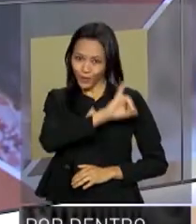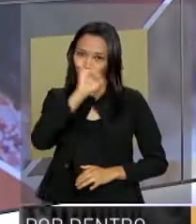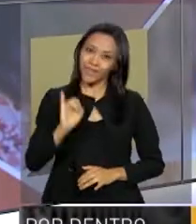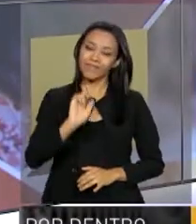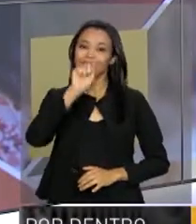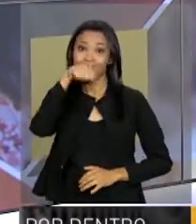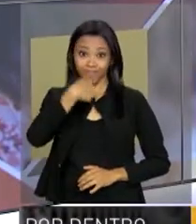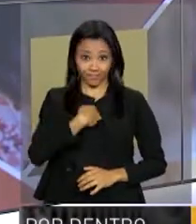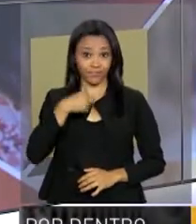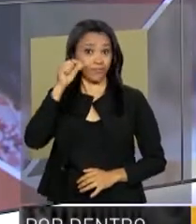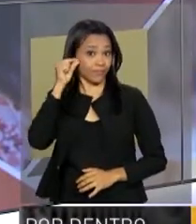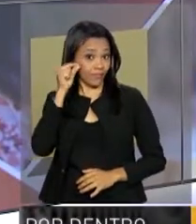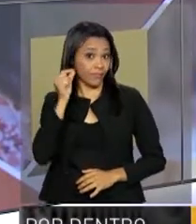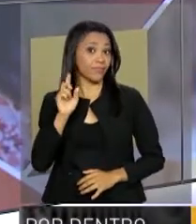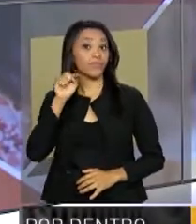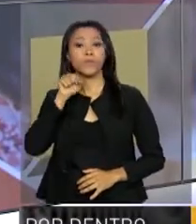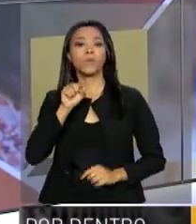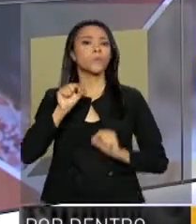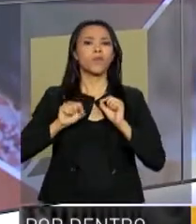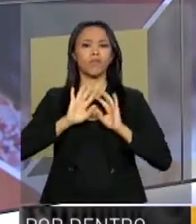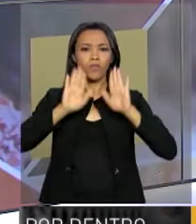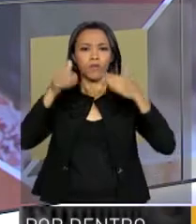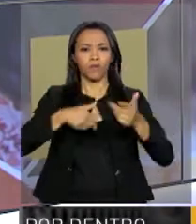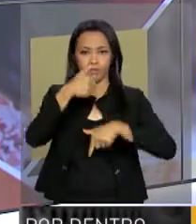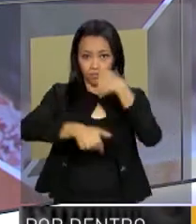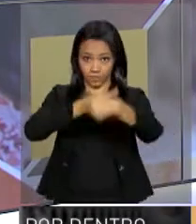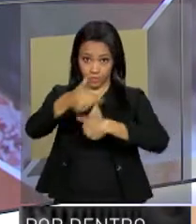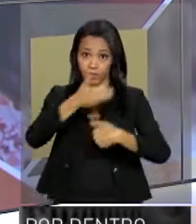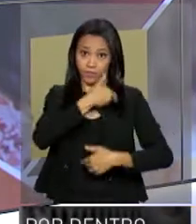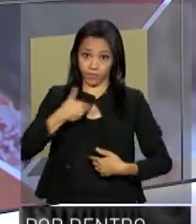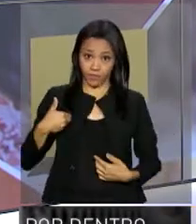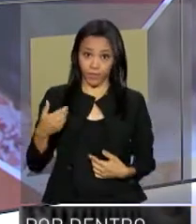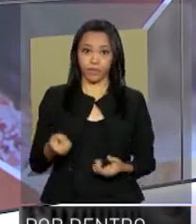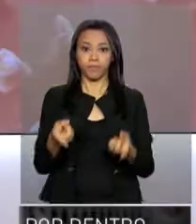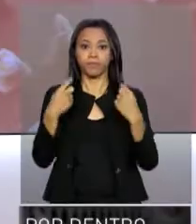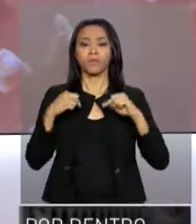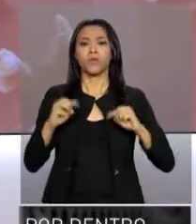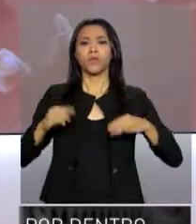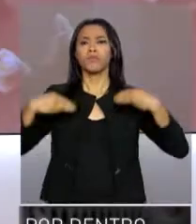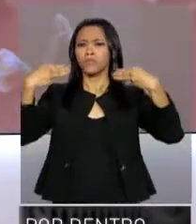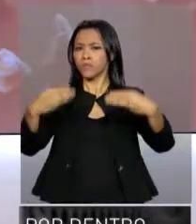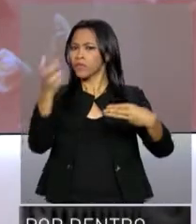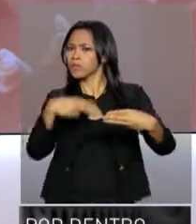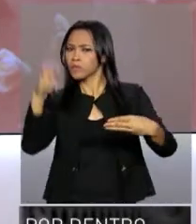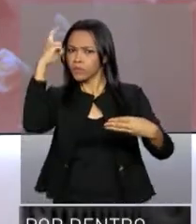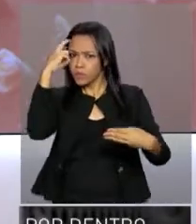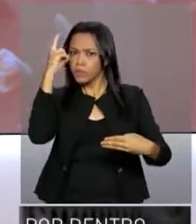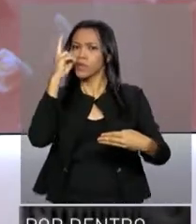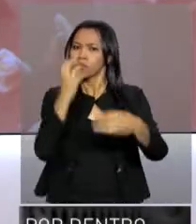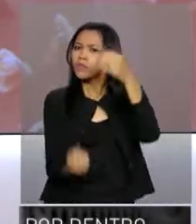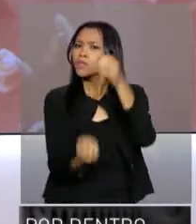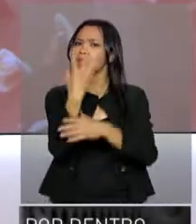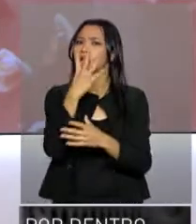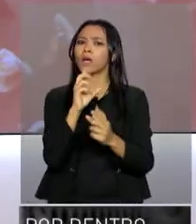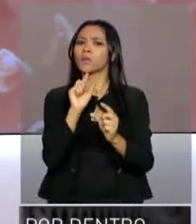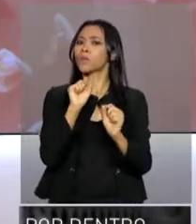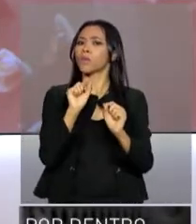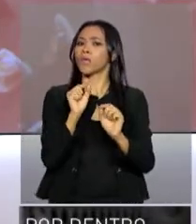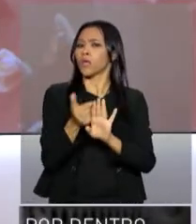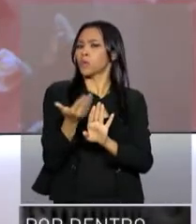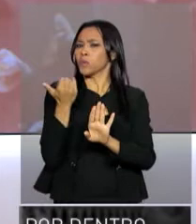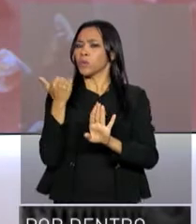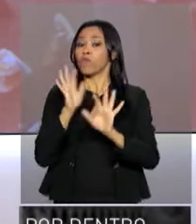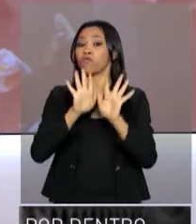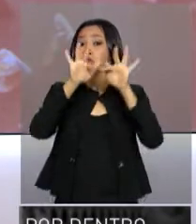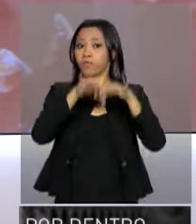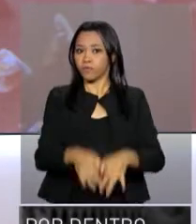Olá, eu sou Renata Corsini e esse é o programa Por Dentro do Governo. O Ministério da Cultura foi criado logo após